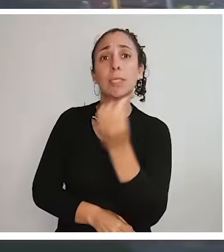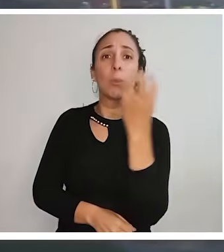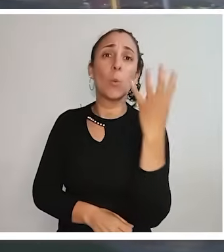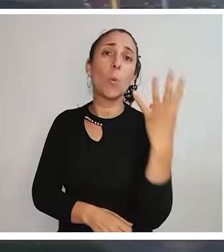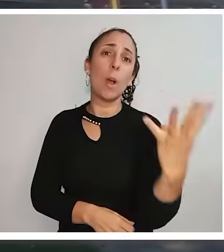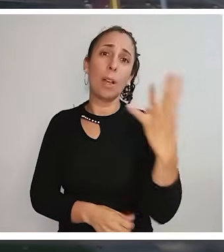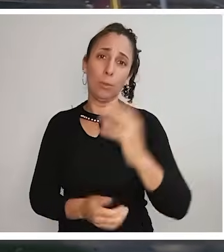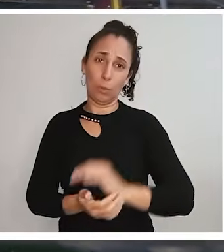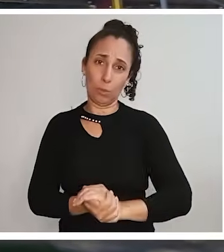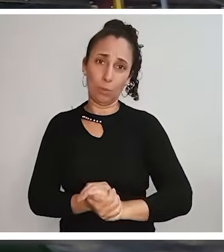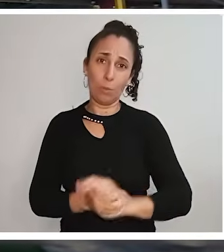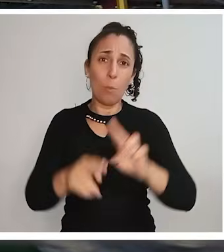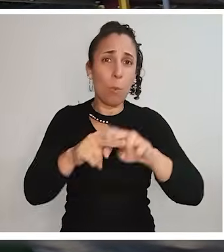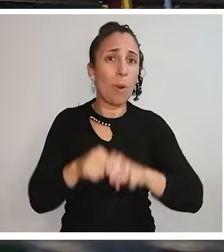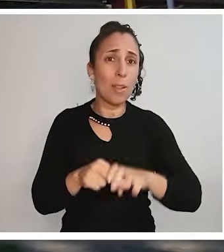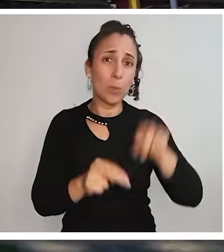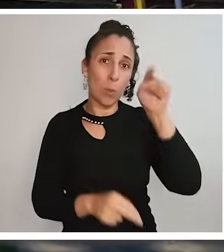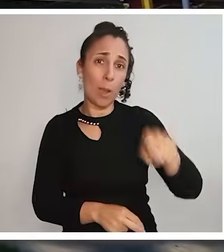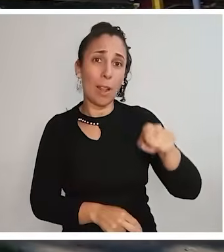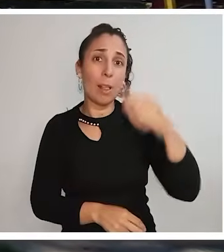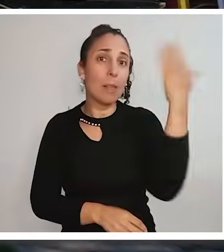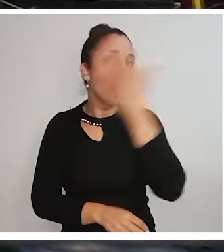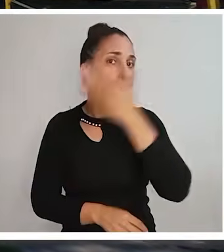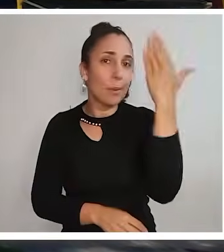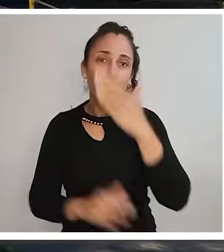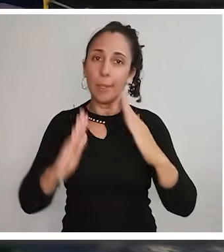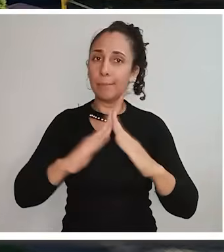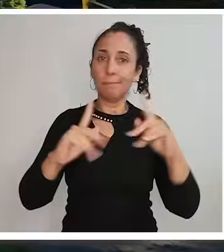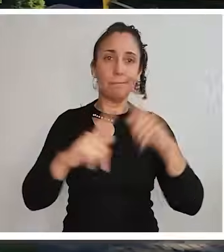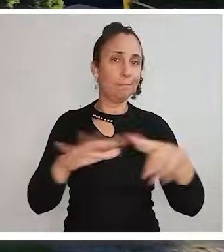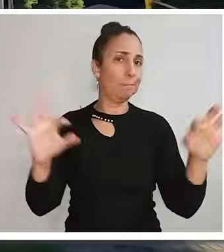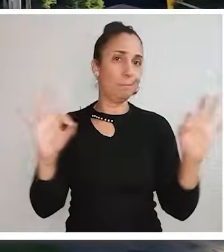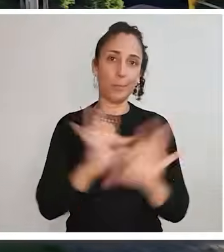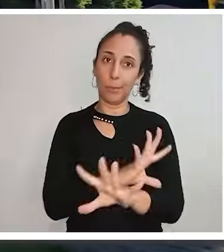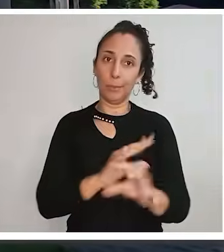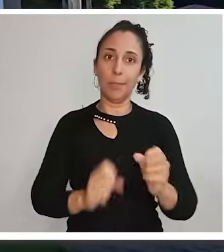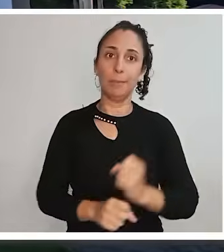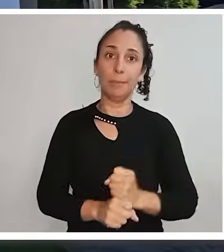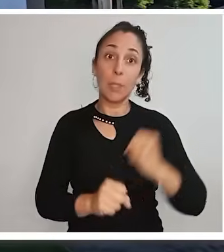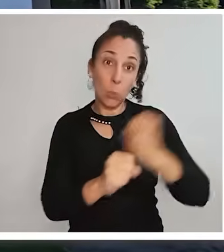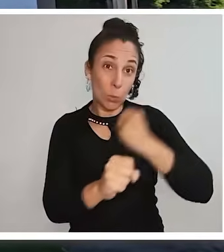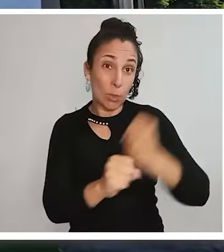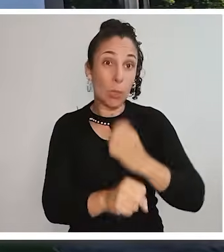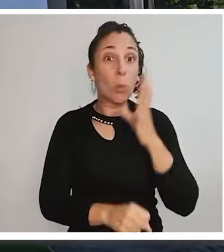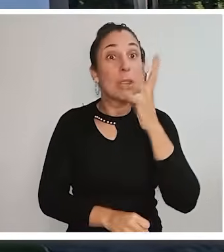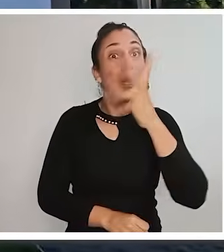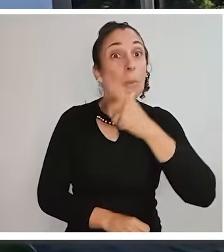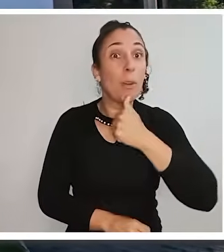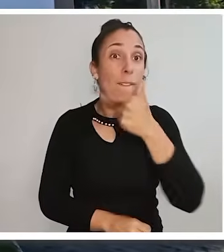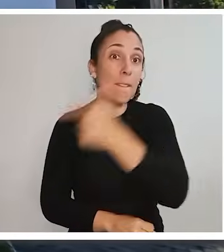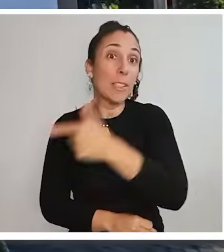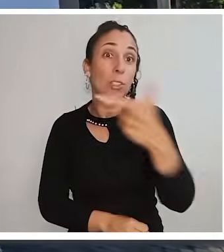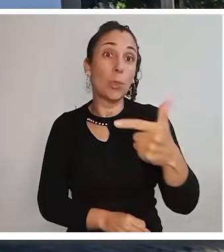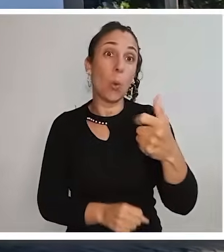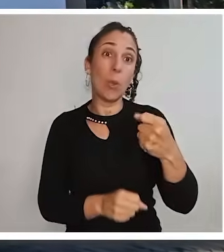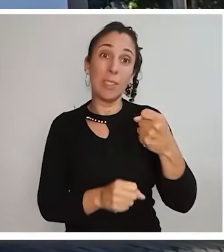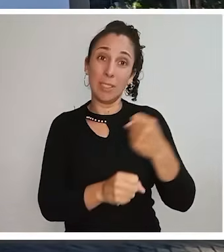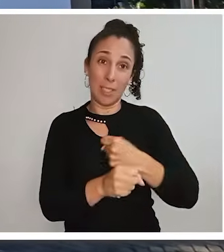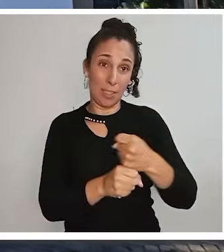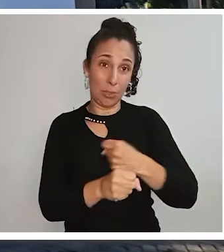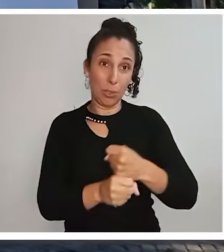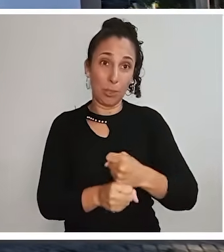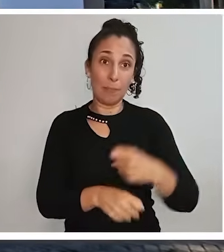obras só terminaram no ano de 1864. Ele não chegou a ver a igreja pronta. A obra durou 22